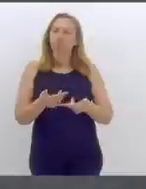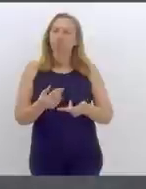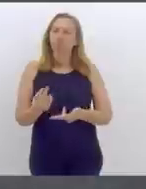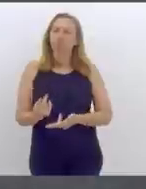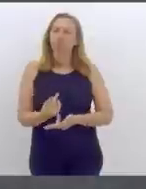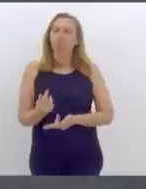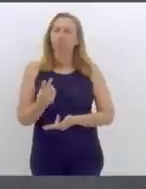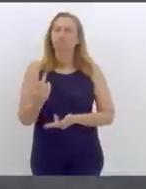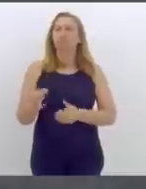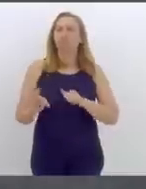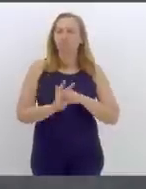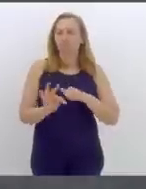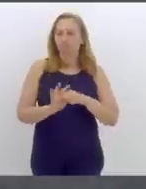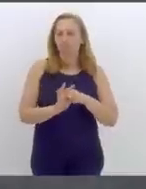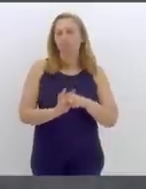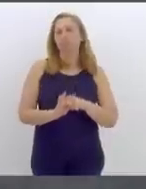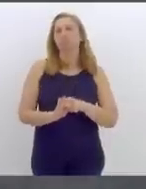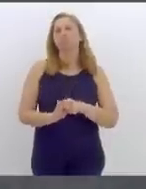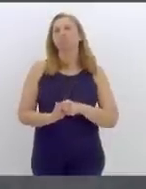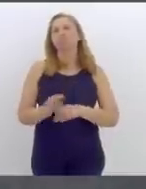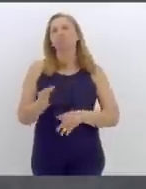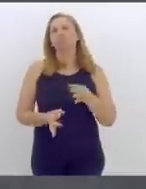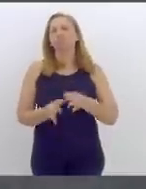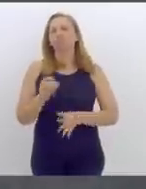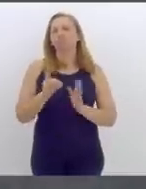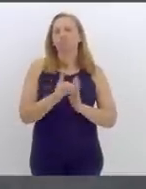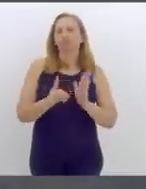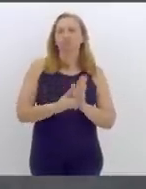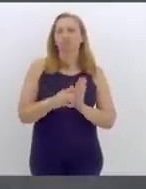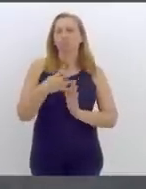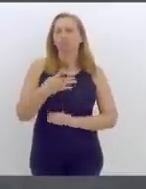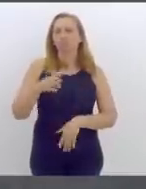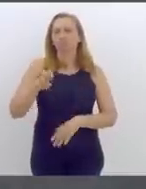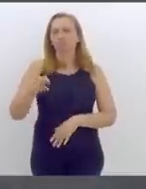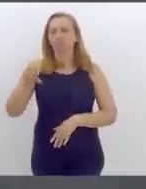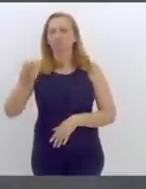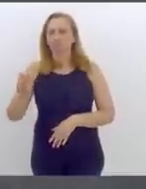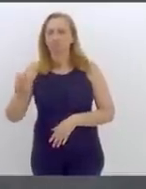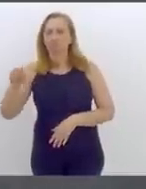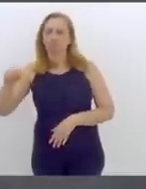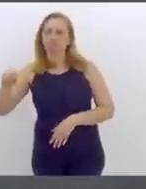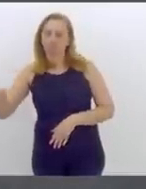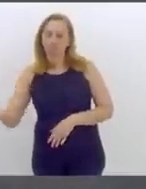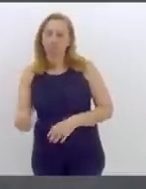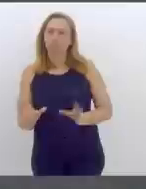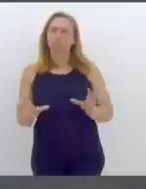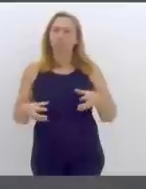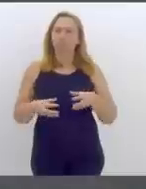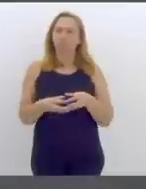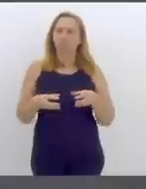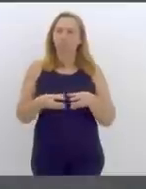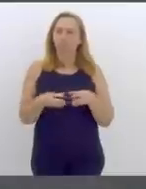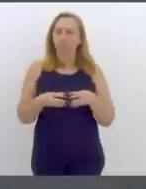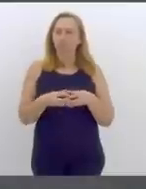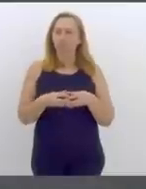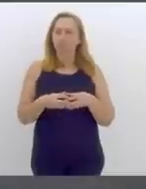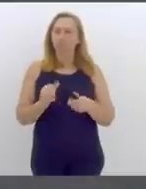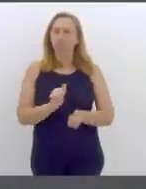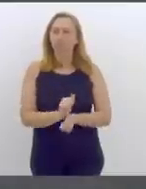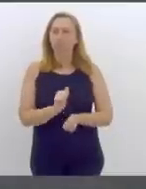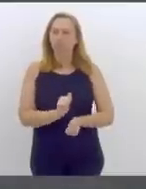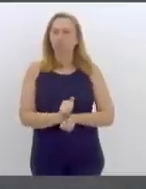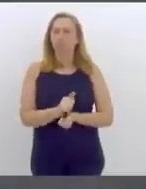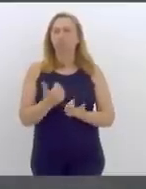técnico valor judicial então o decreto 45 590 essa câmara tá ociosa não se tem conhecimento da utilização dela